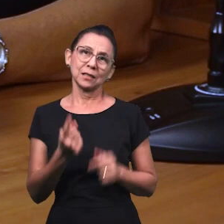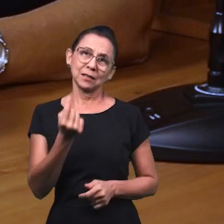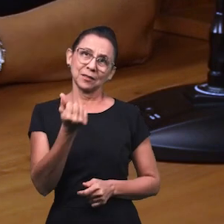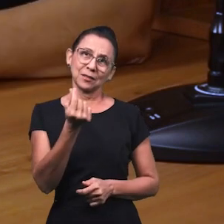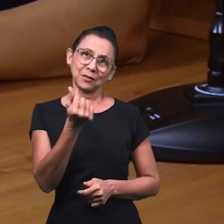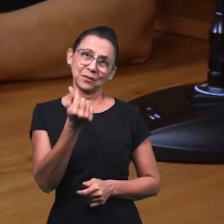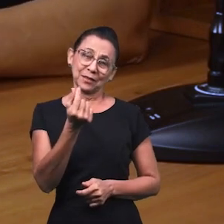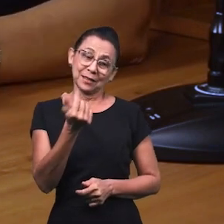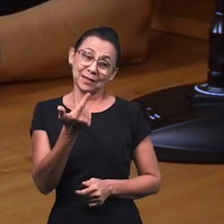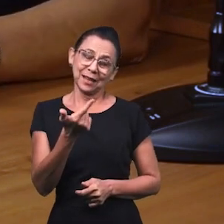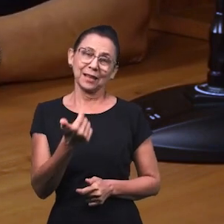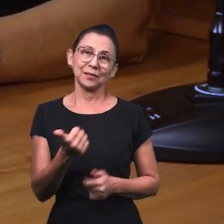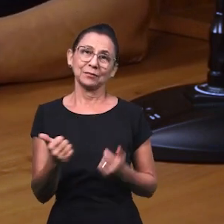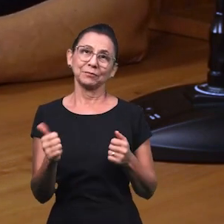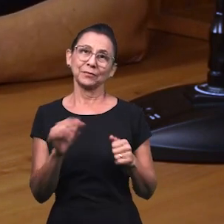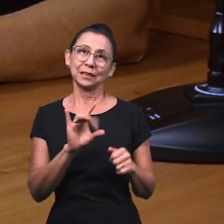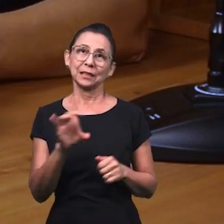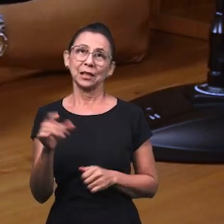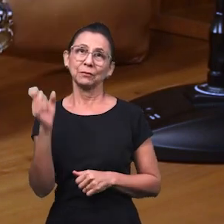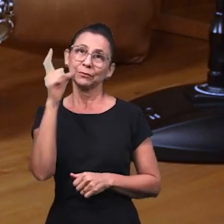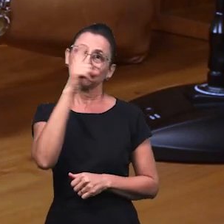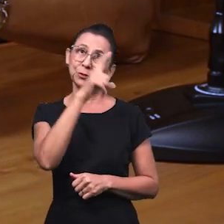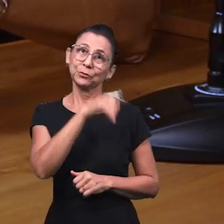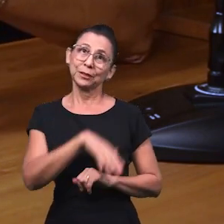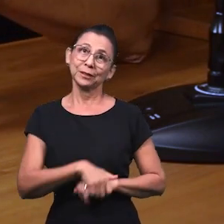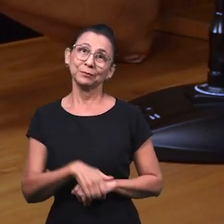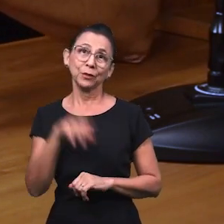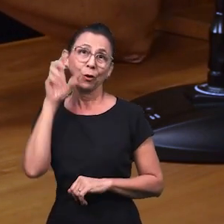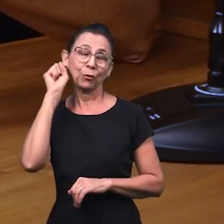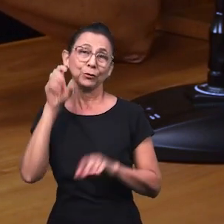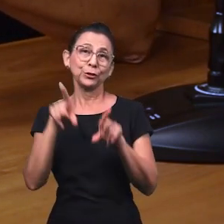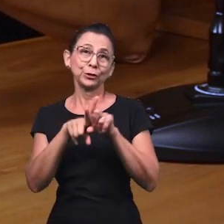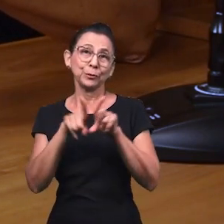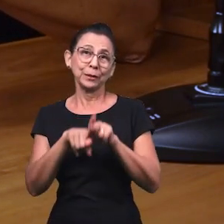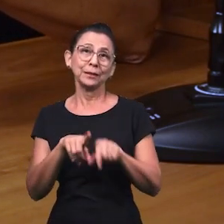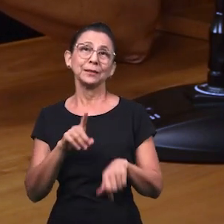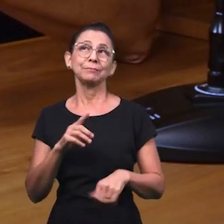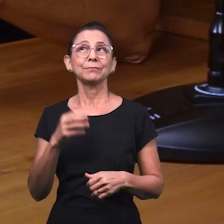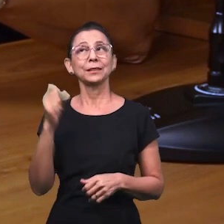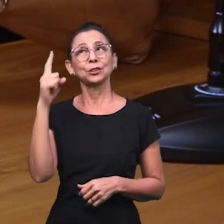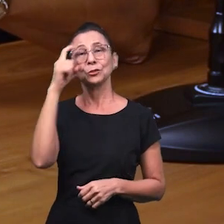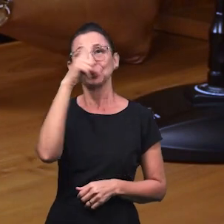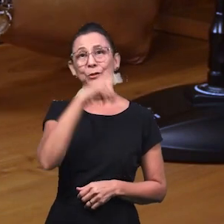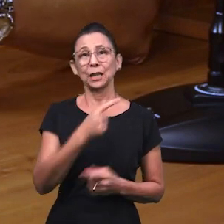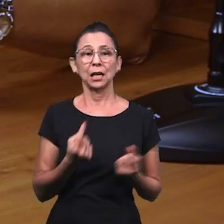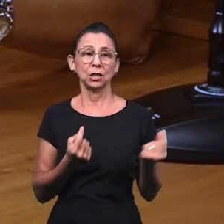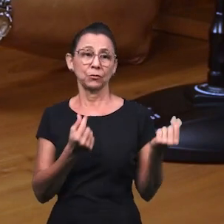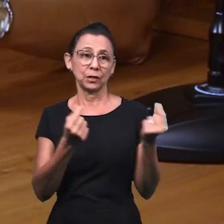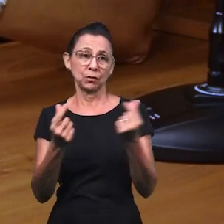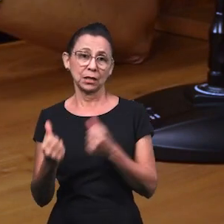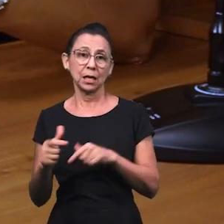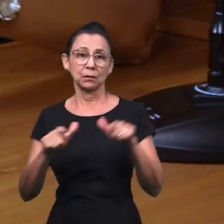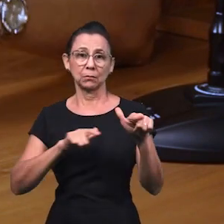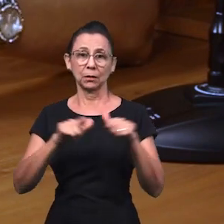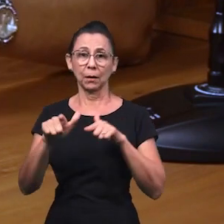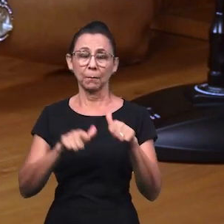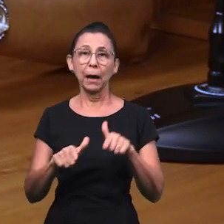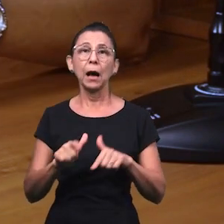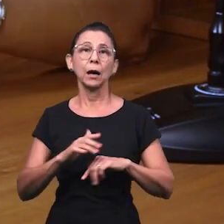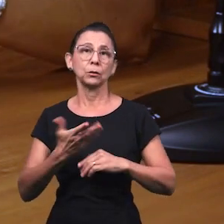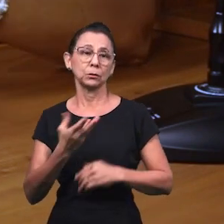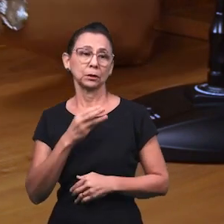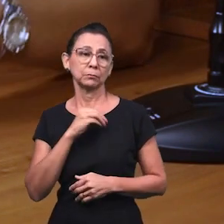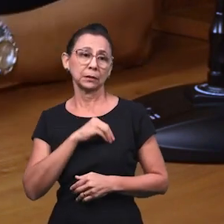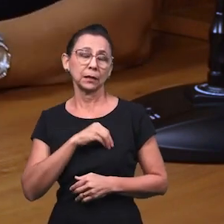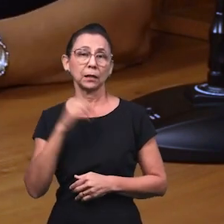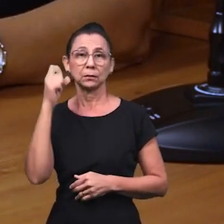financeiro, cada um com as suas, né, dificuldades, como os ouvintes também têm, né, dificuldades para numa profissão crescer mais